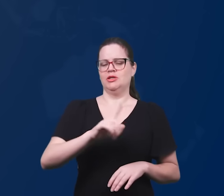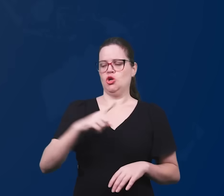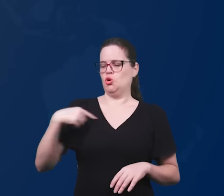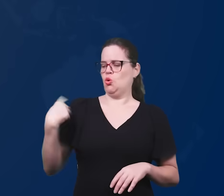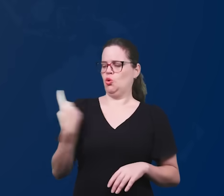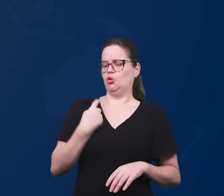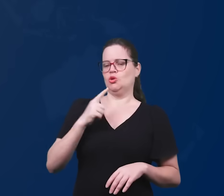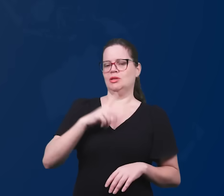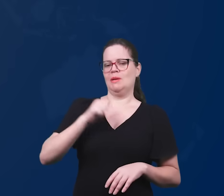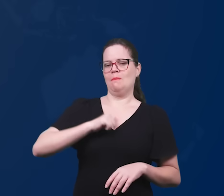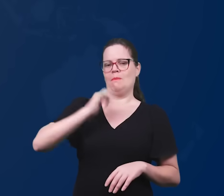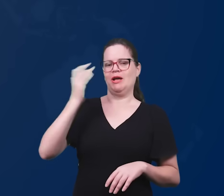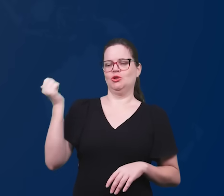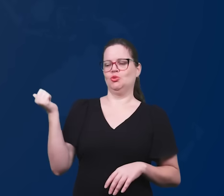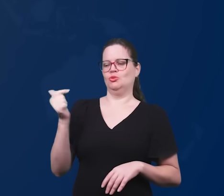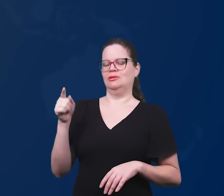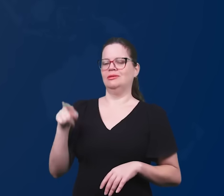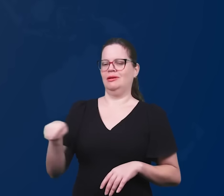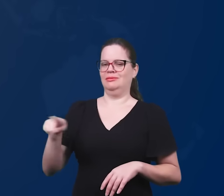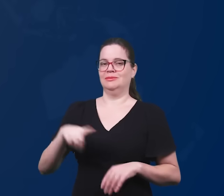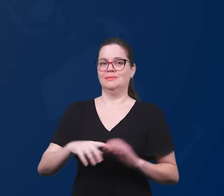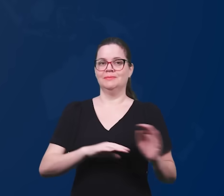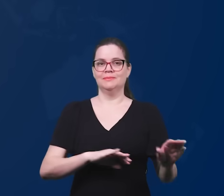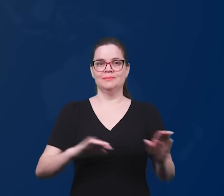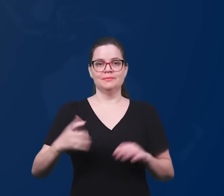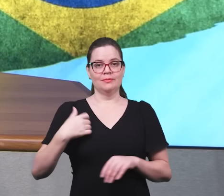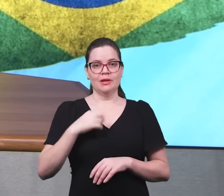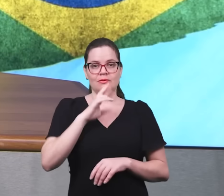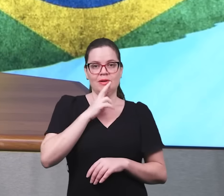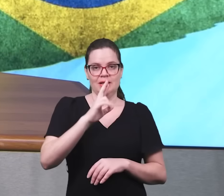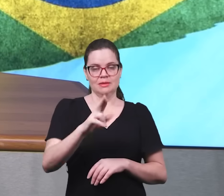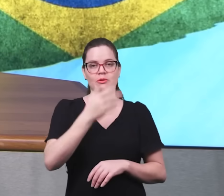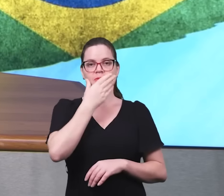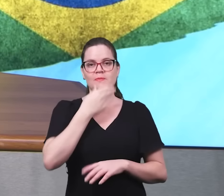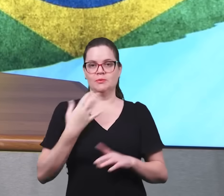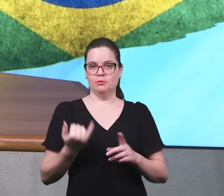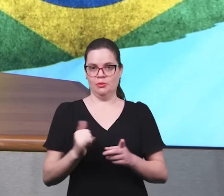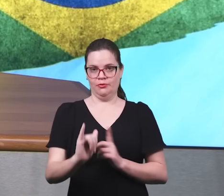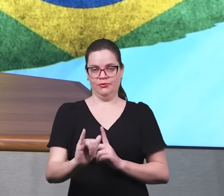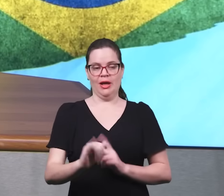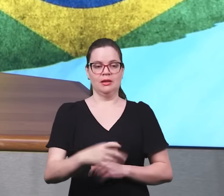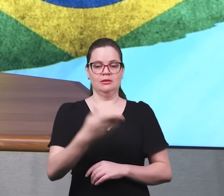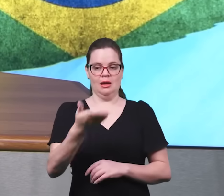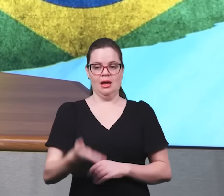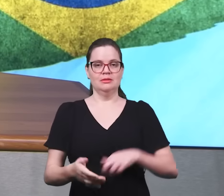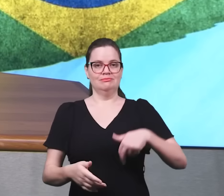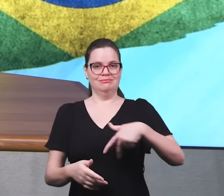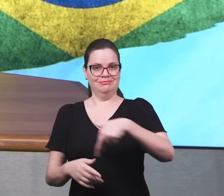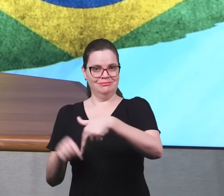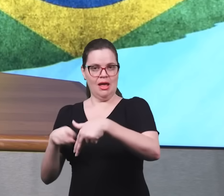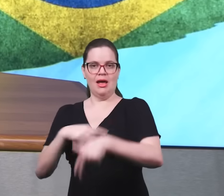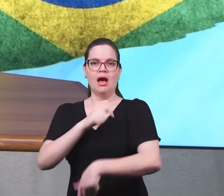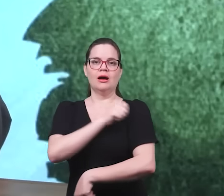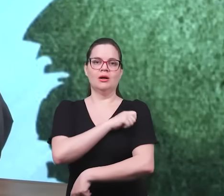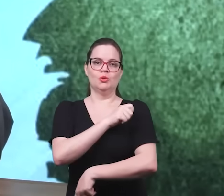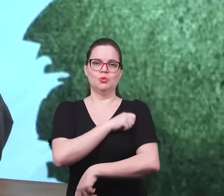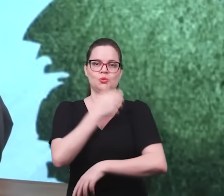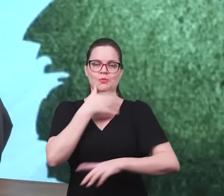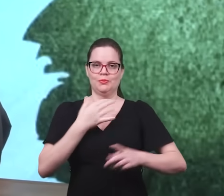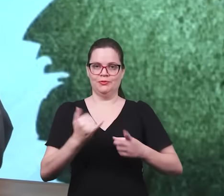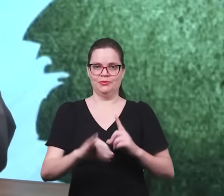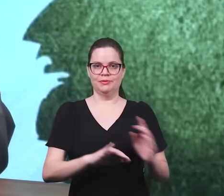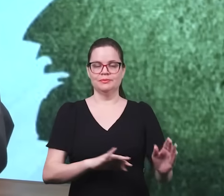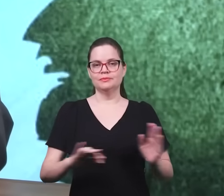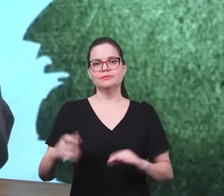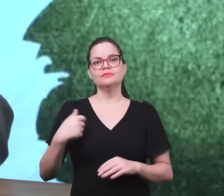os que estão com eles. Essa foi a resposta do profeta. Imagine só